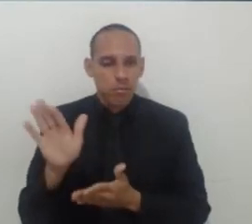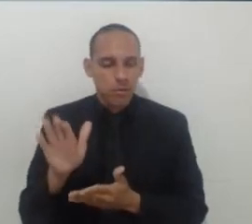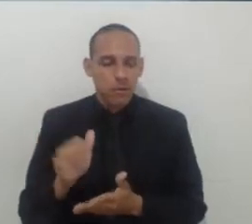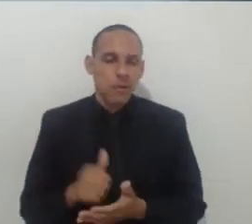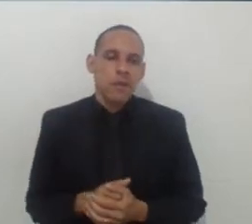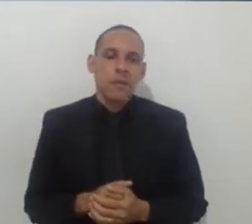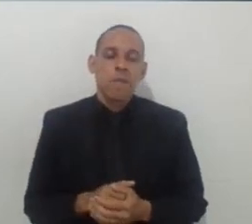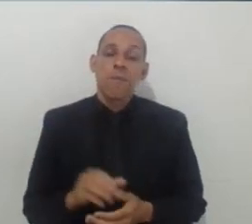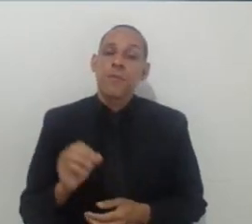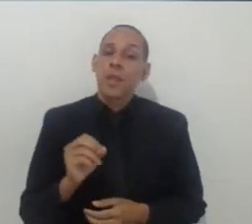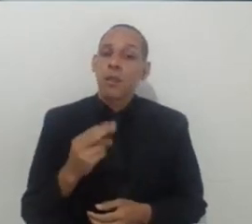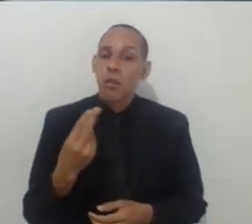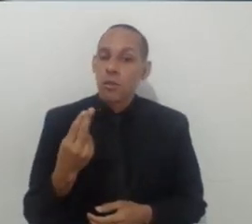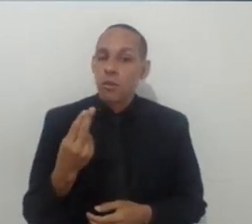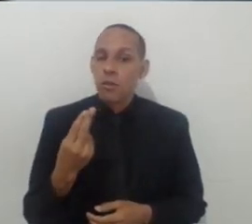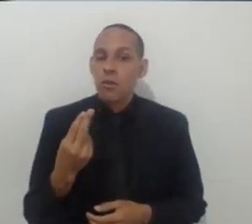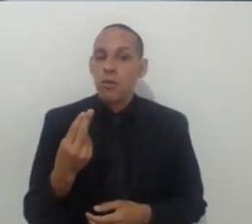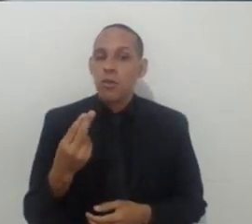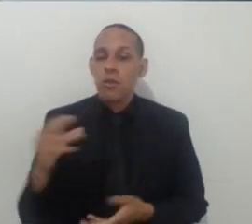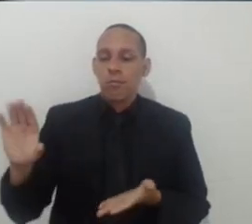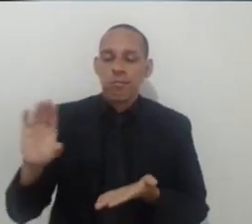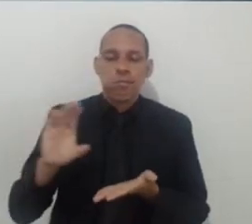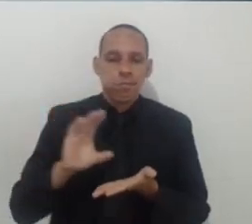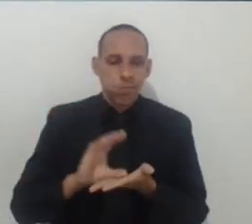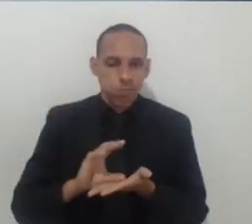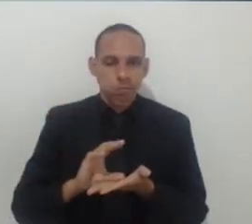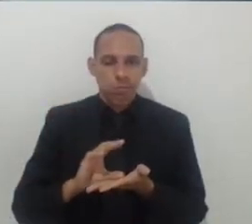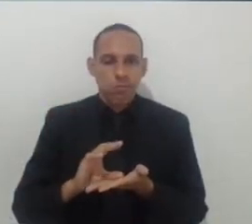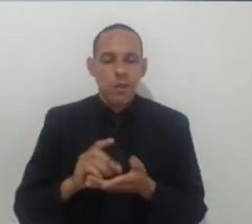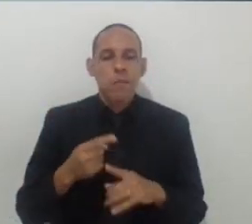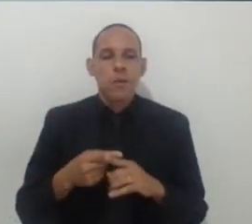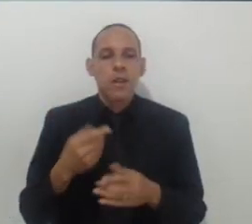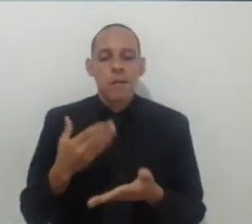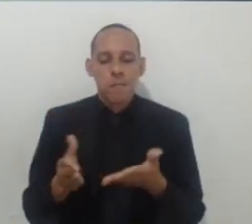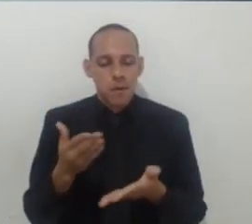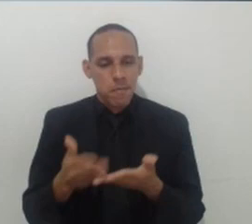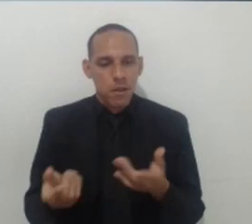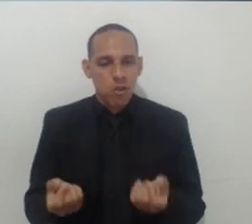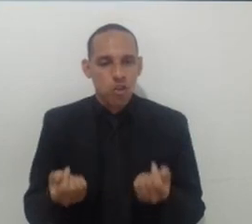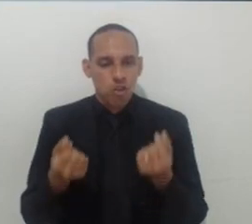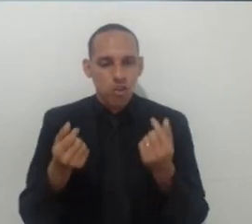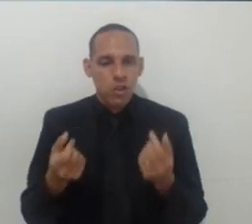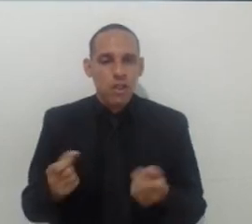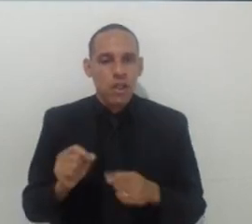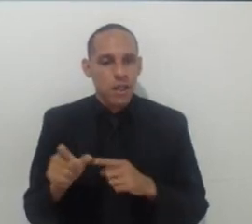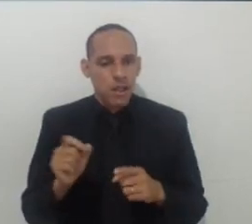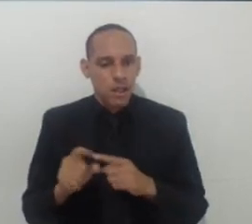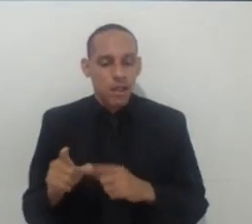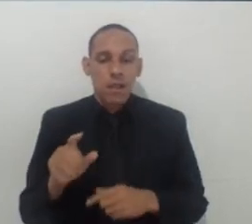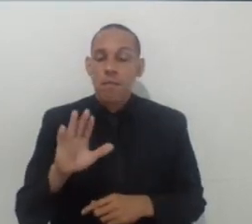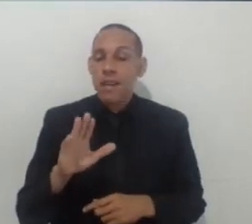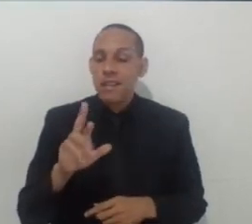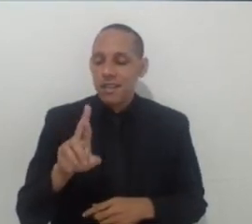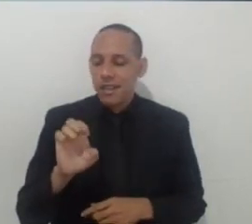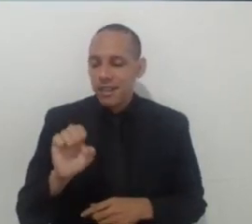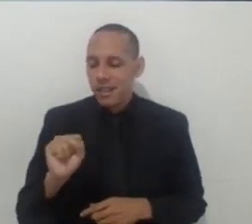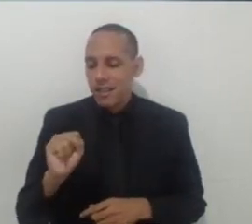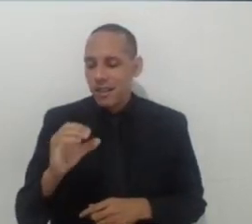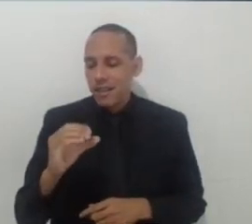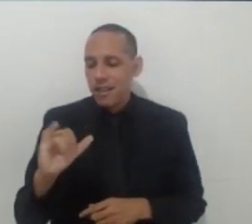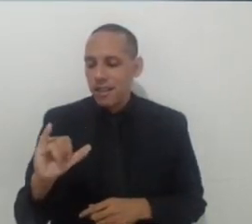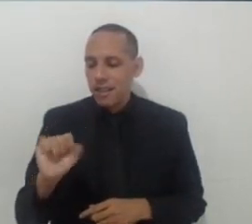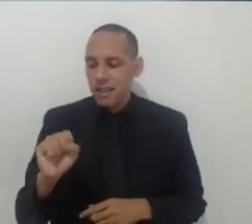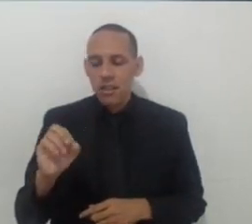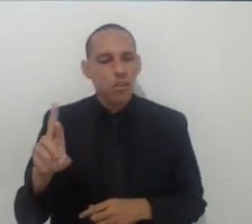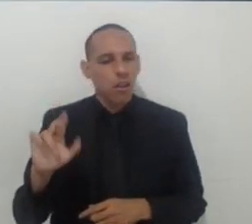da ação de ressarcimento pelas despesas da locação. Para efeito da rescisória, essa matéria foi